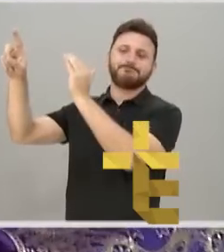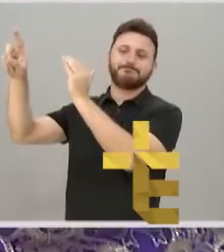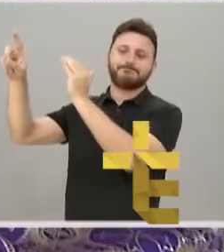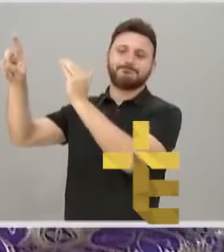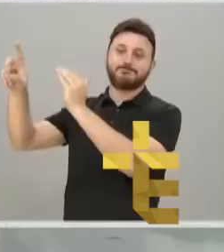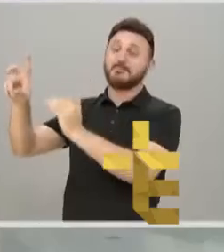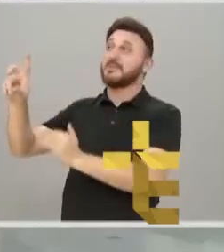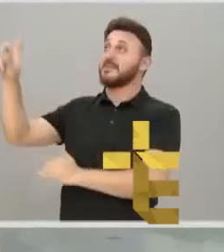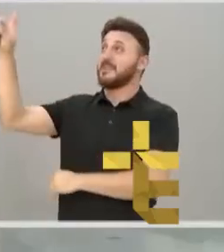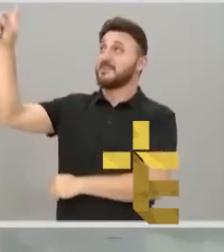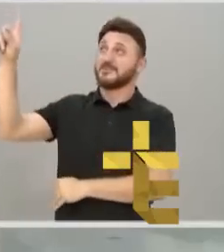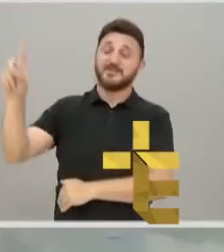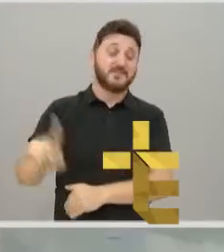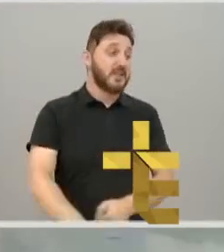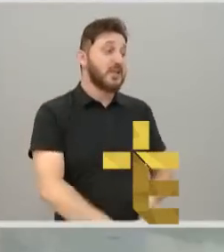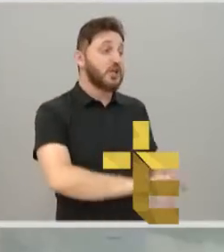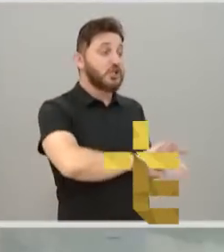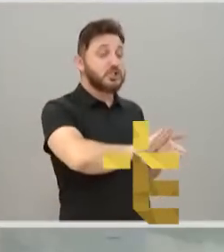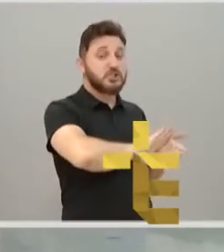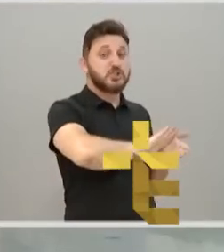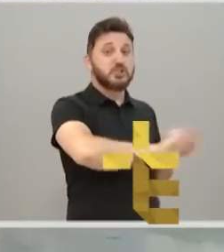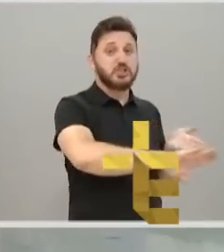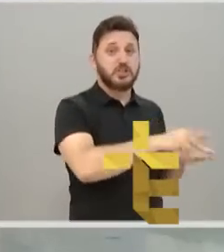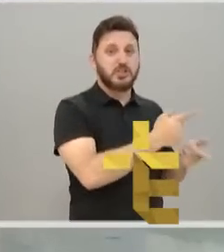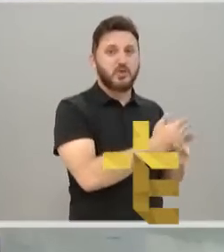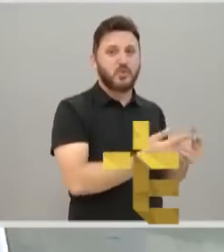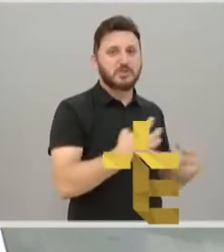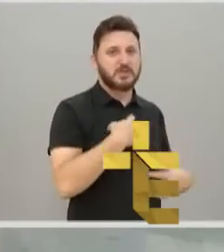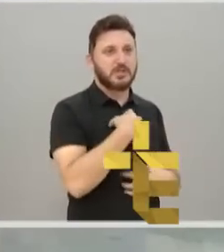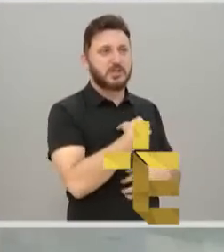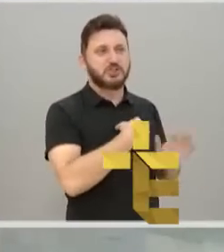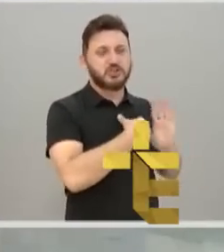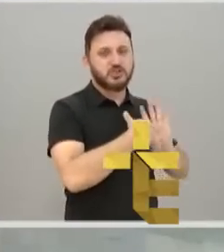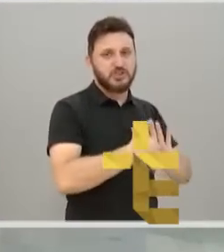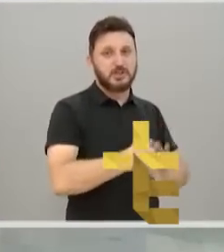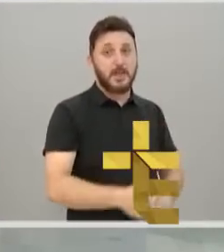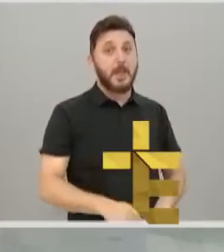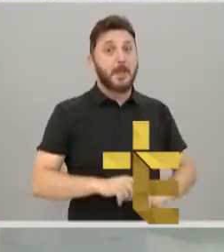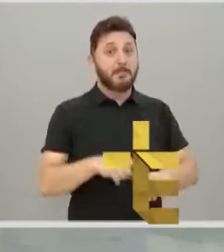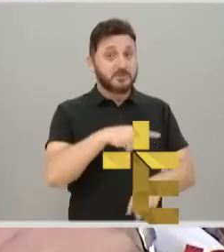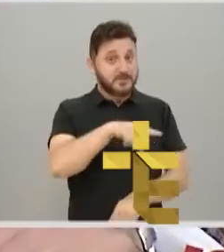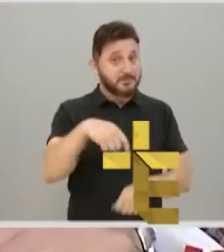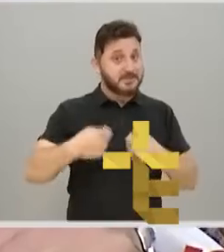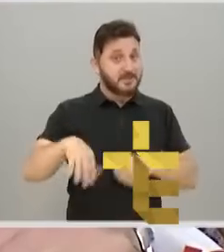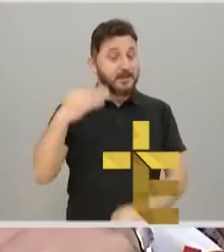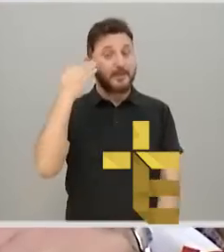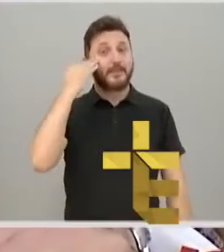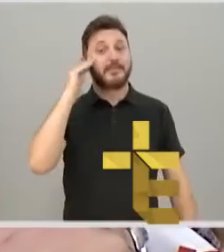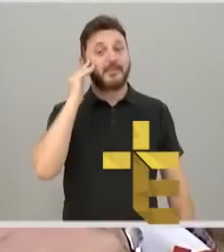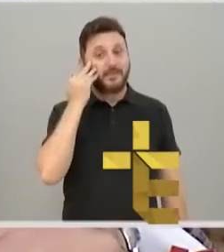Ele te tira da noite. Mas entenda perfeitamente